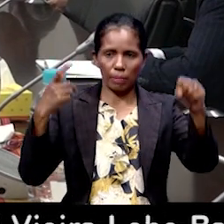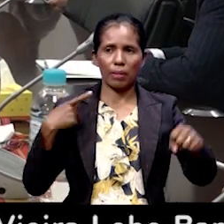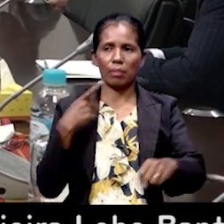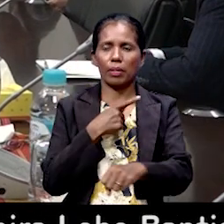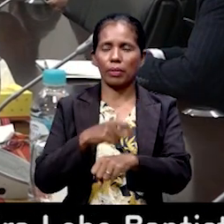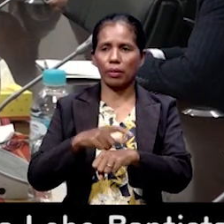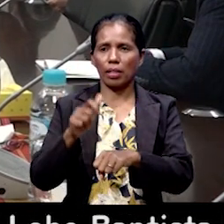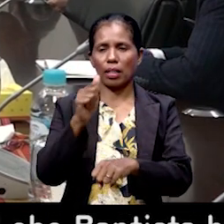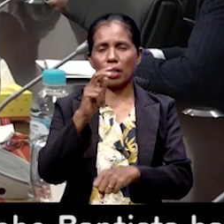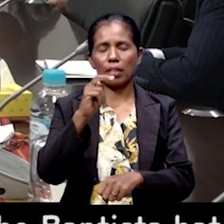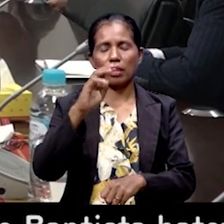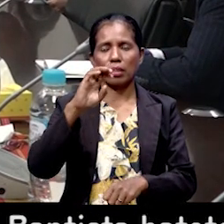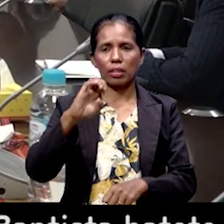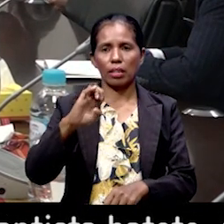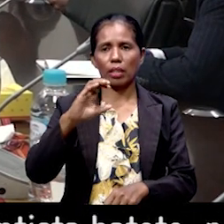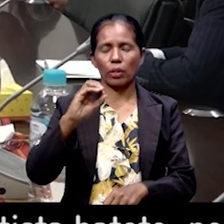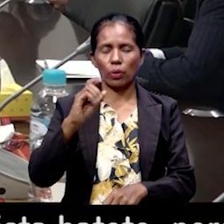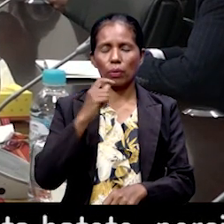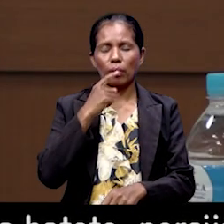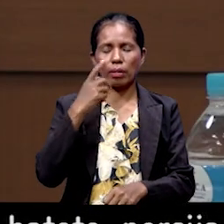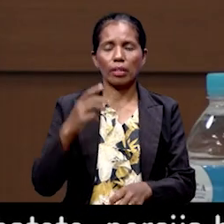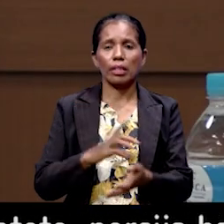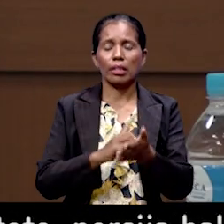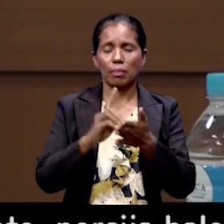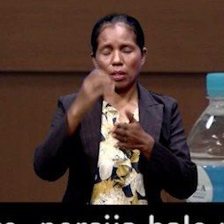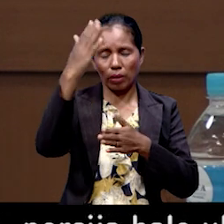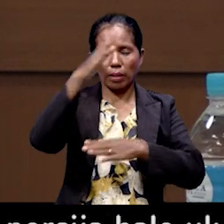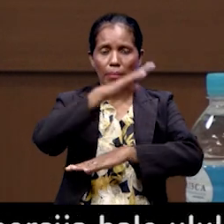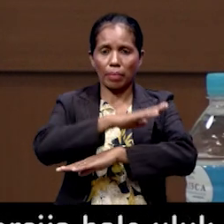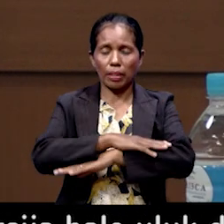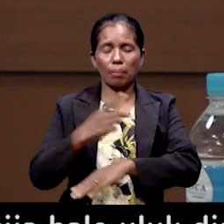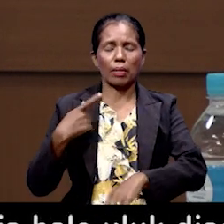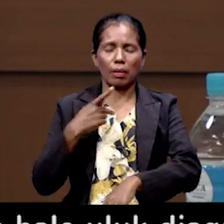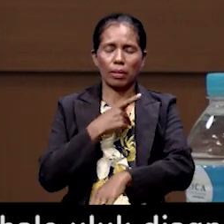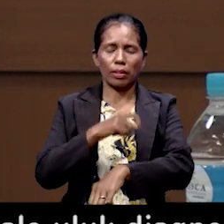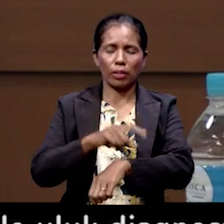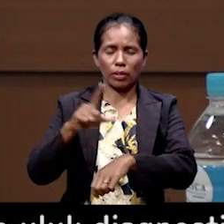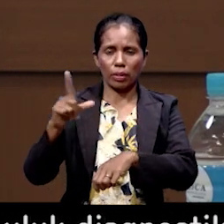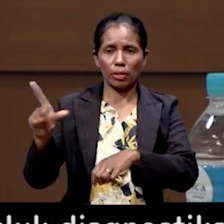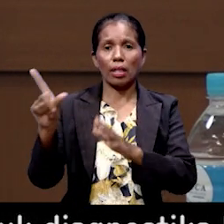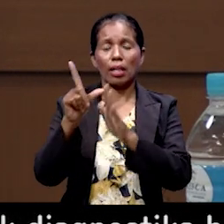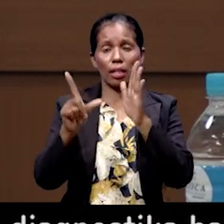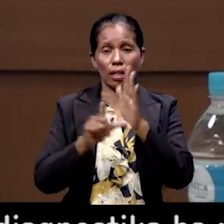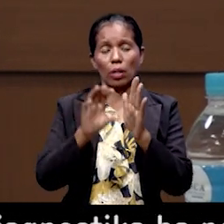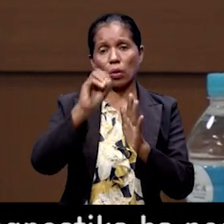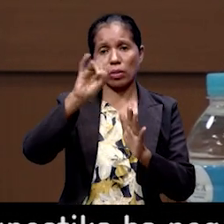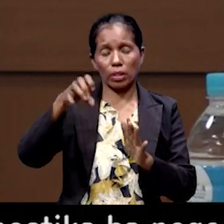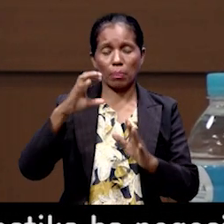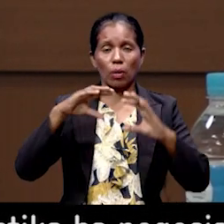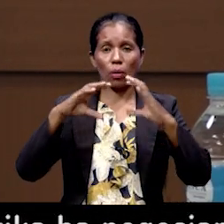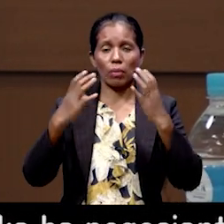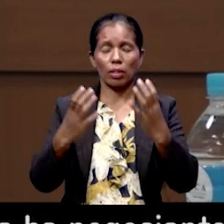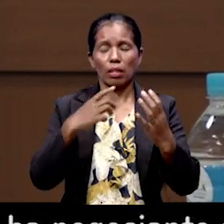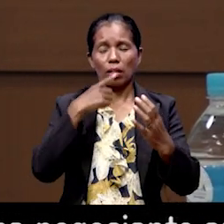Guterres López Ateten. Semana hoje em mesa Parlamento, se baixa a proposta lei OZE ba comissão, atuhalo parecer,